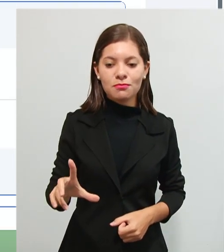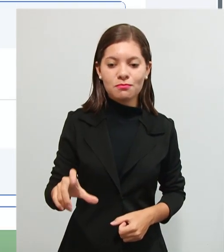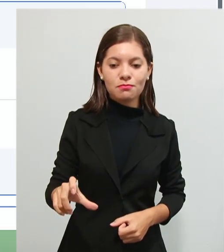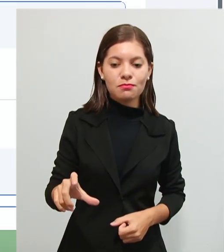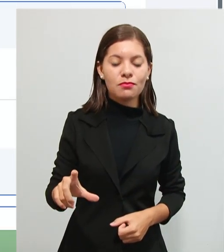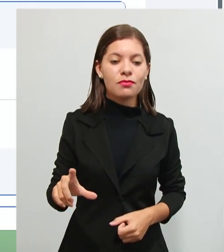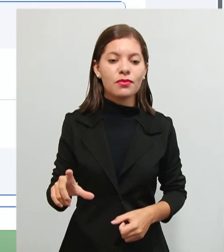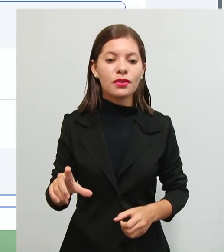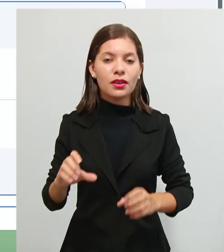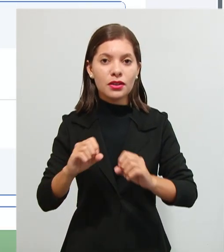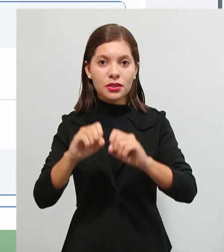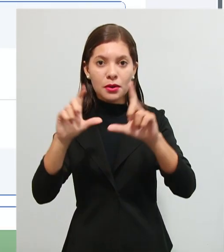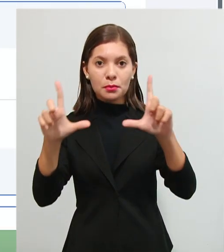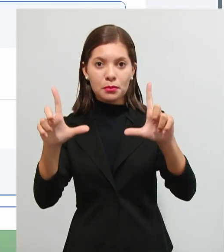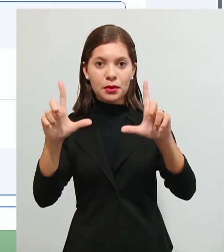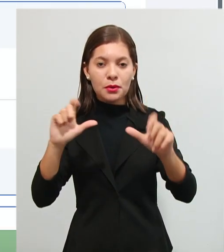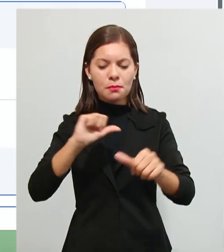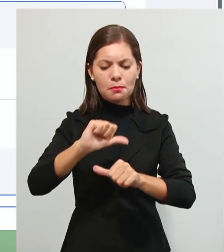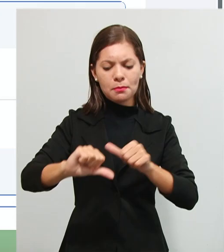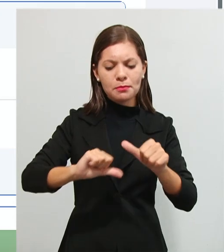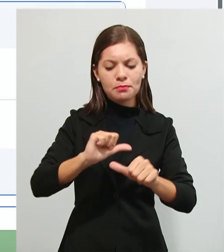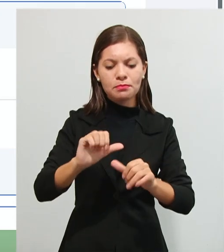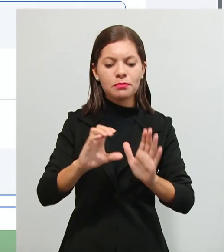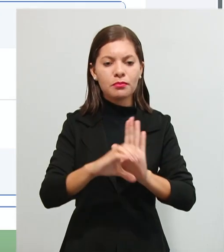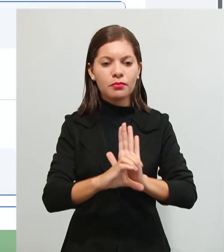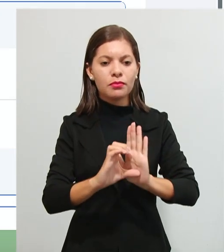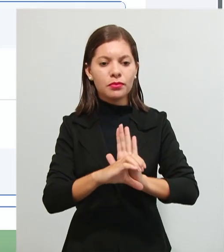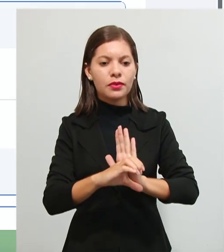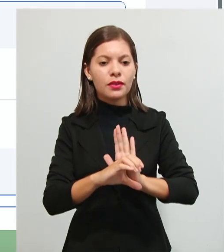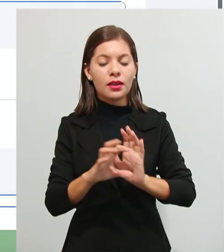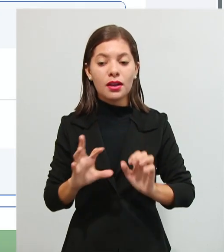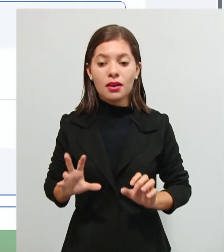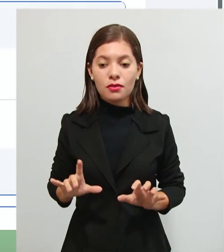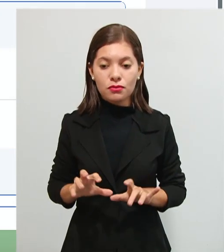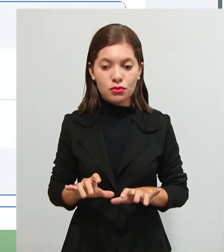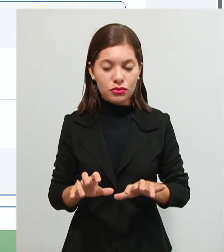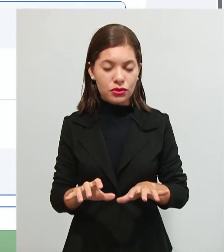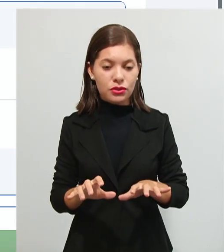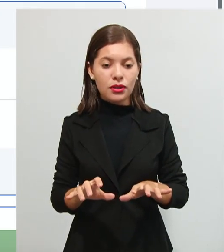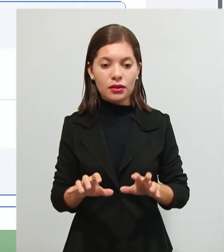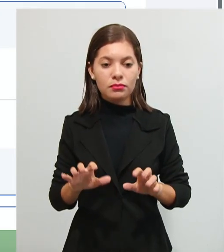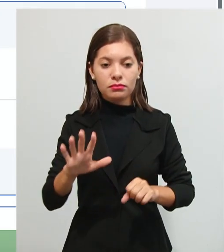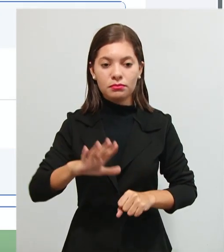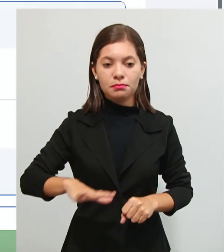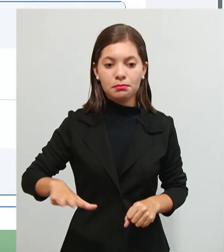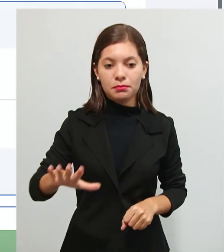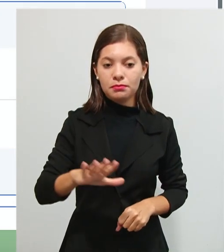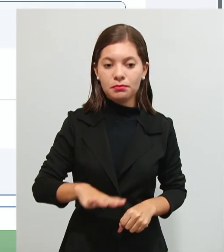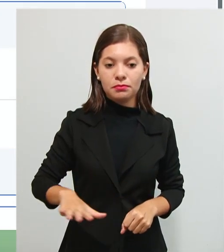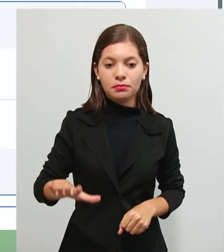já abriu um campo para a gente editar esse conteúdo. Eu vou digitar aqui, ambientes